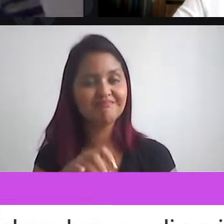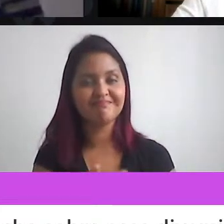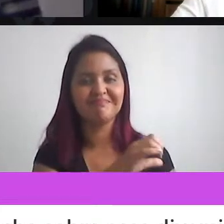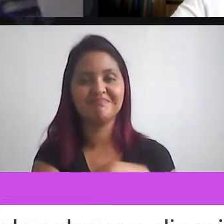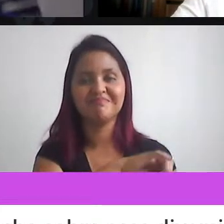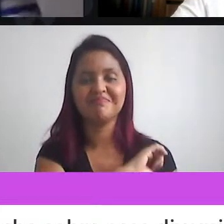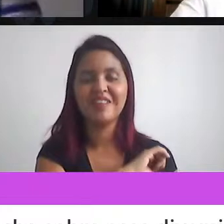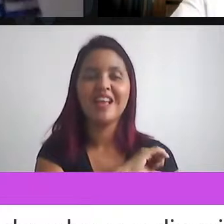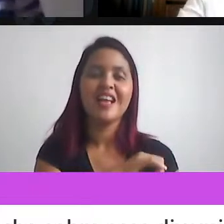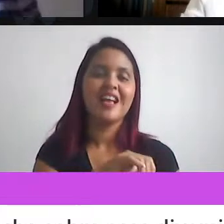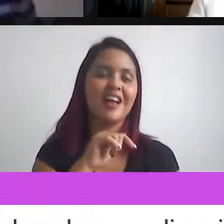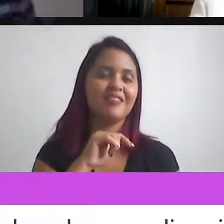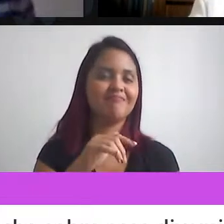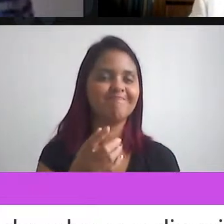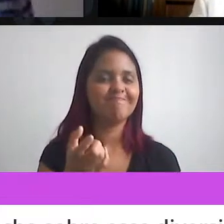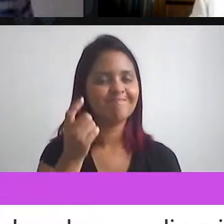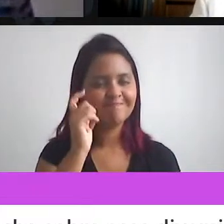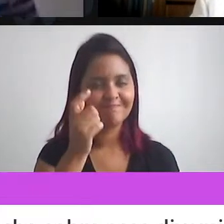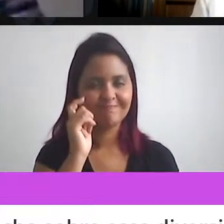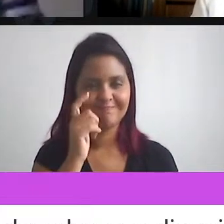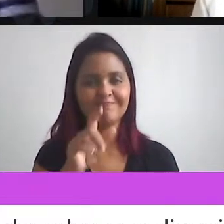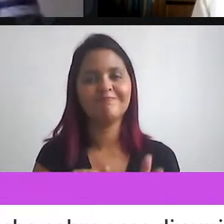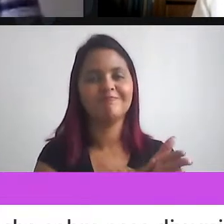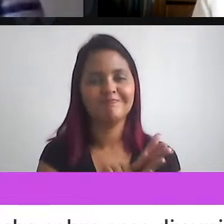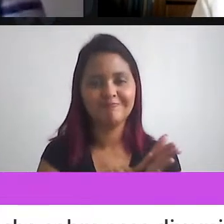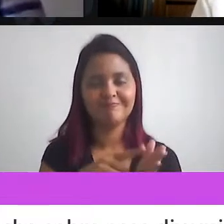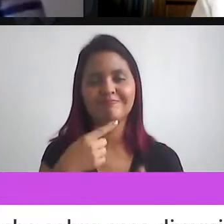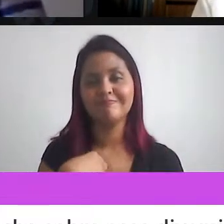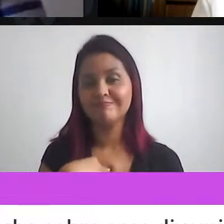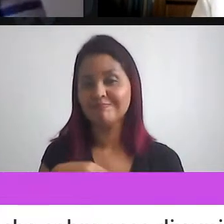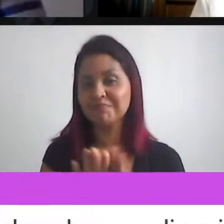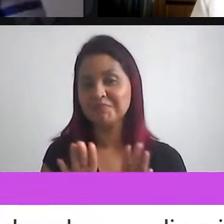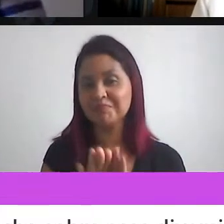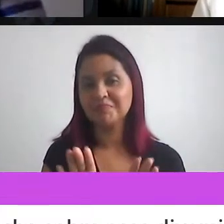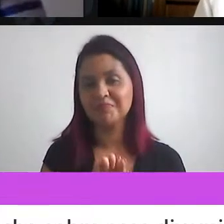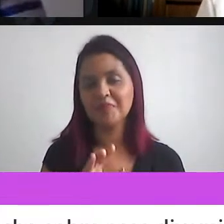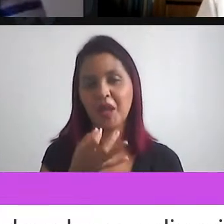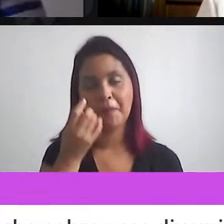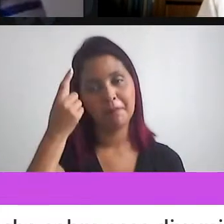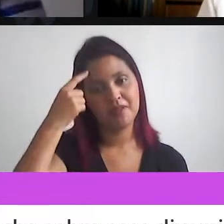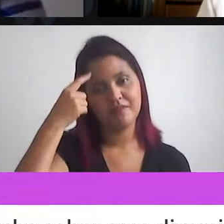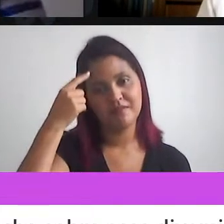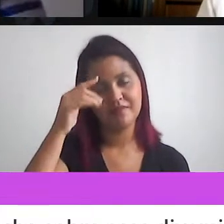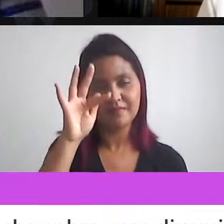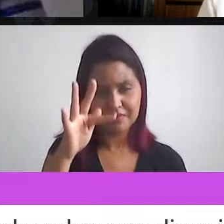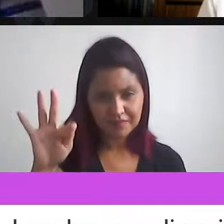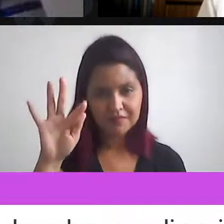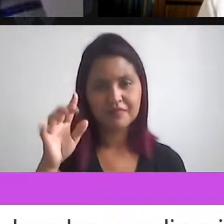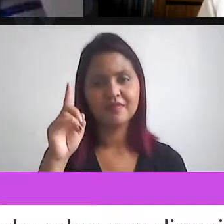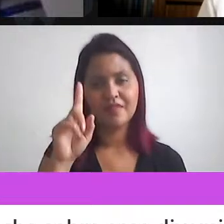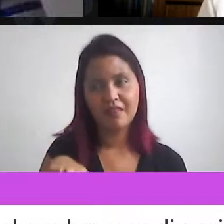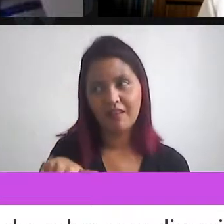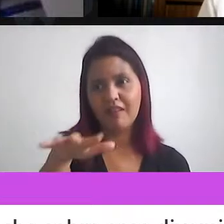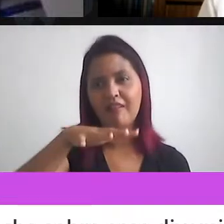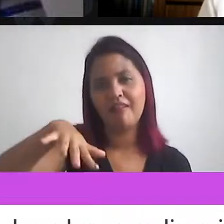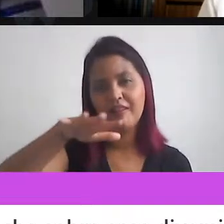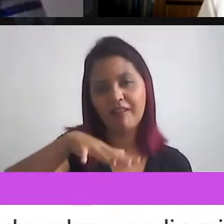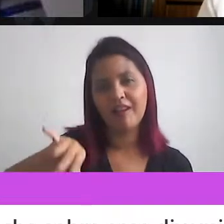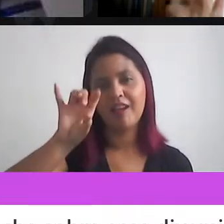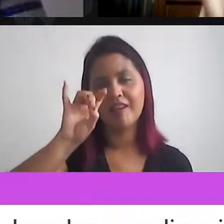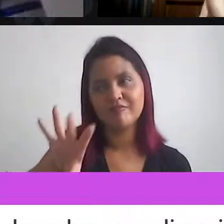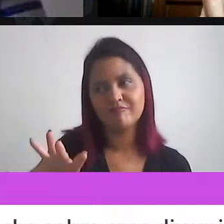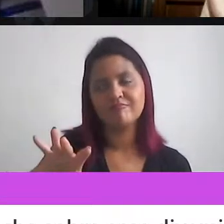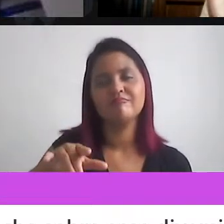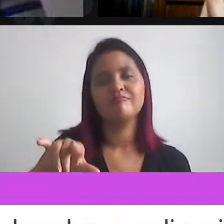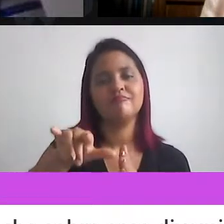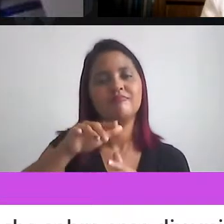pesquisas, né? E eu também considero que a universidade, ela não é o lugar da pesquisa